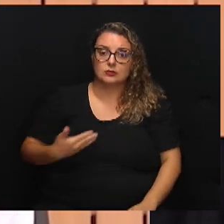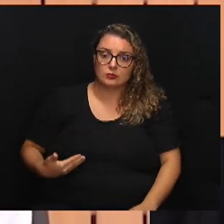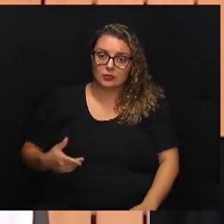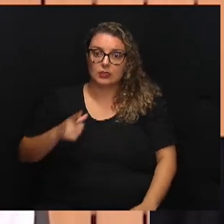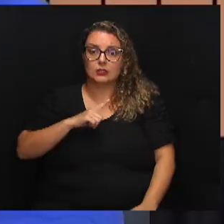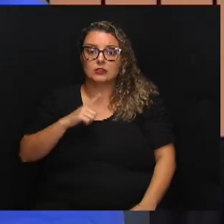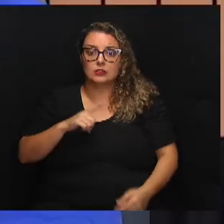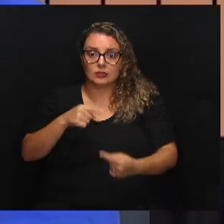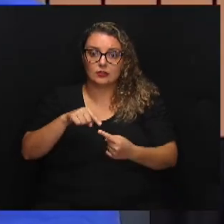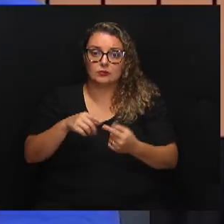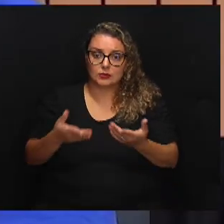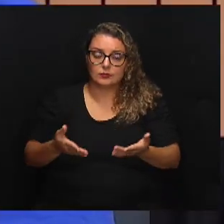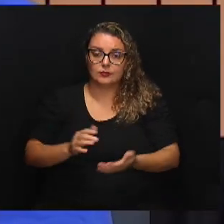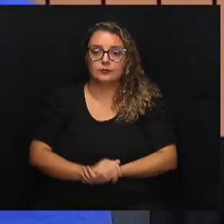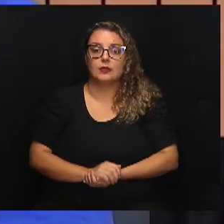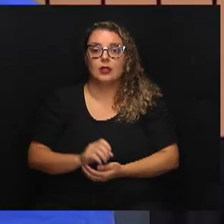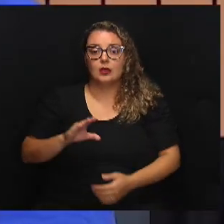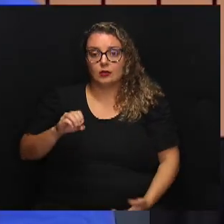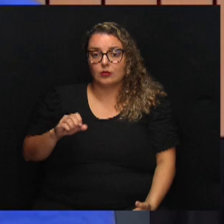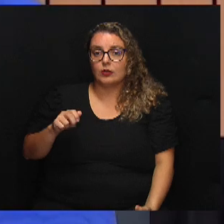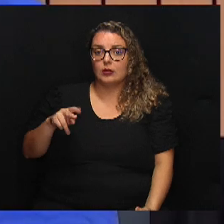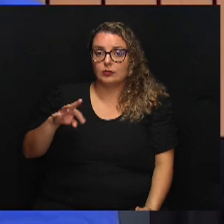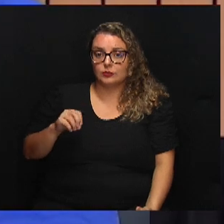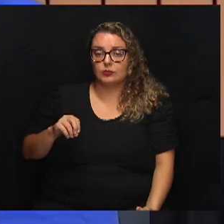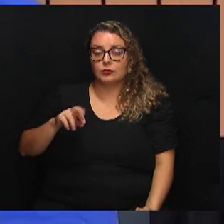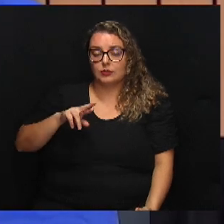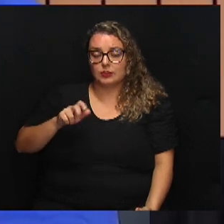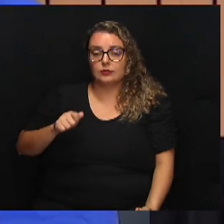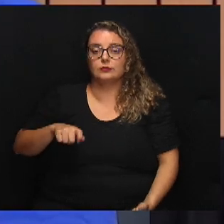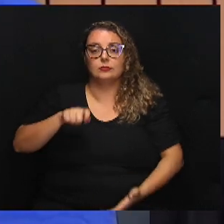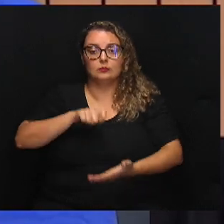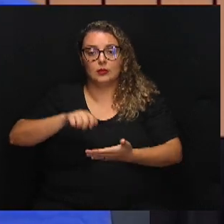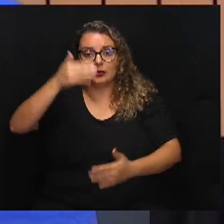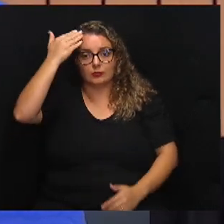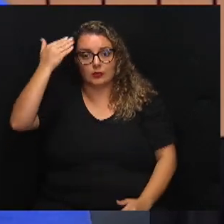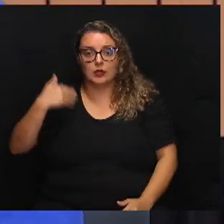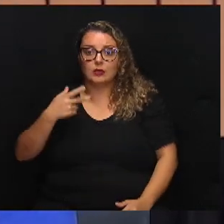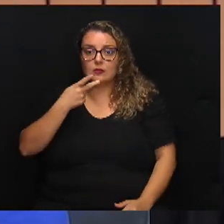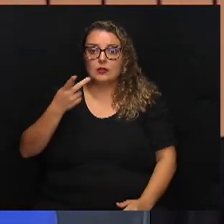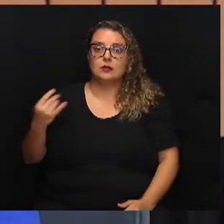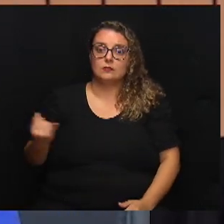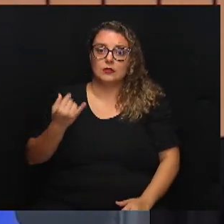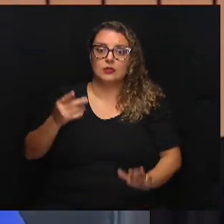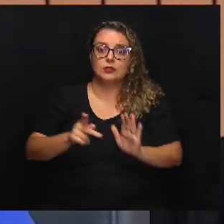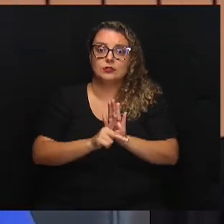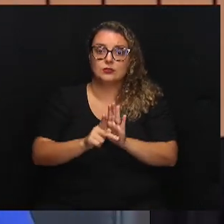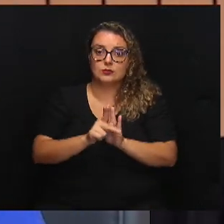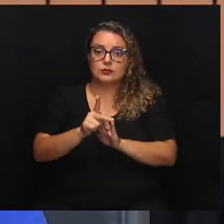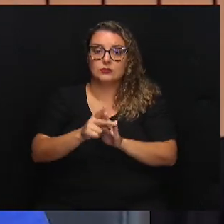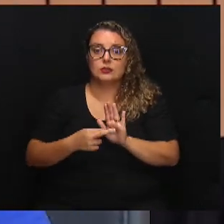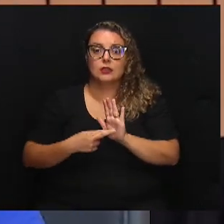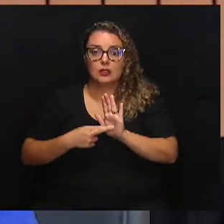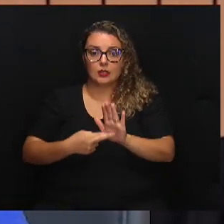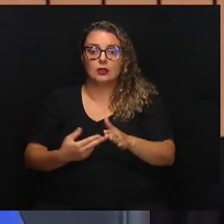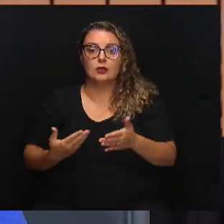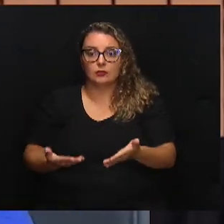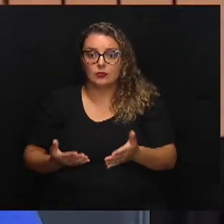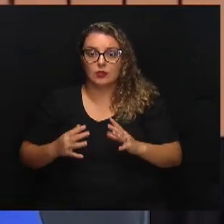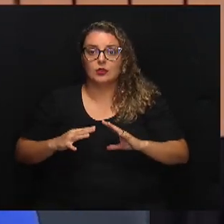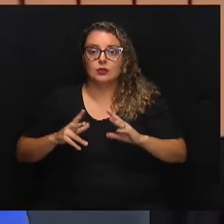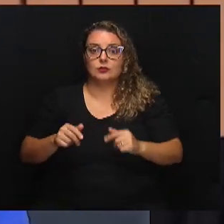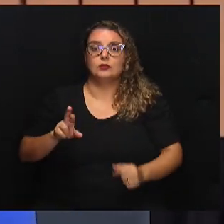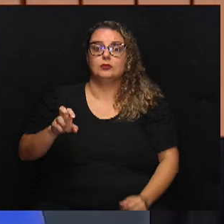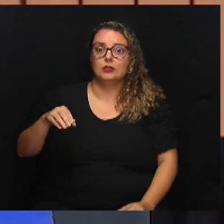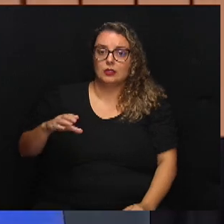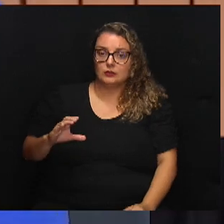esse objetivo. A coautora Débora Palermo ressalta a importância deste projeto representado em toda a região